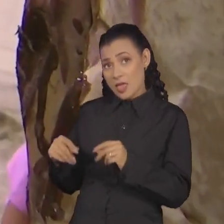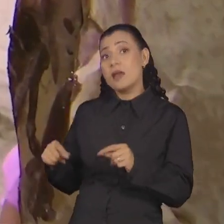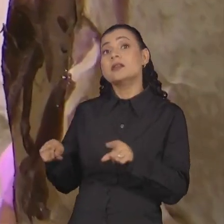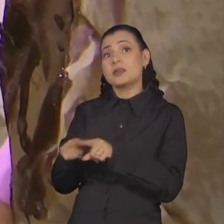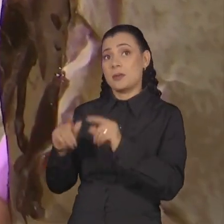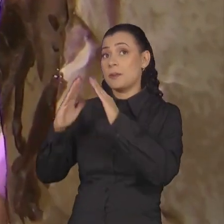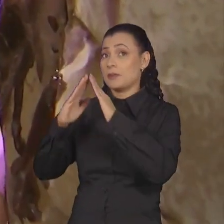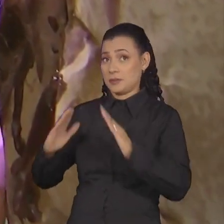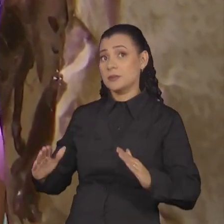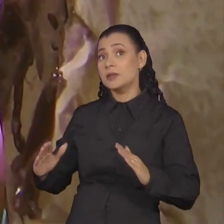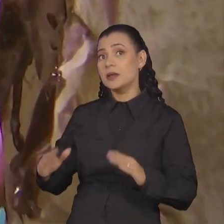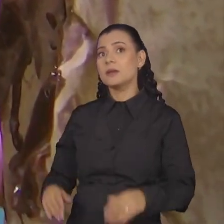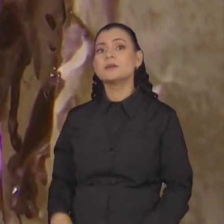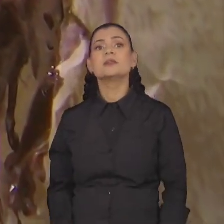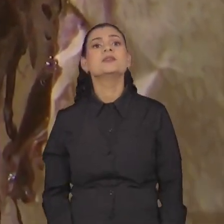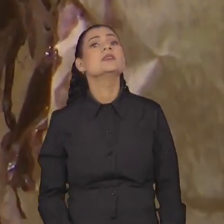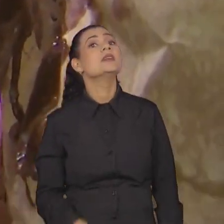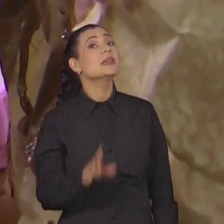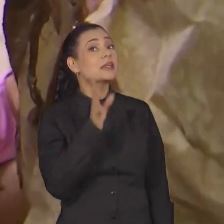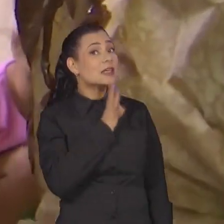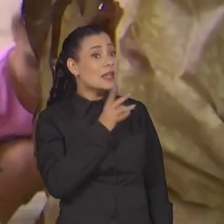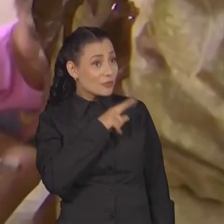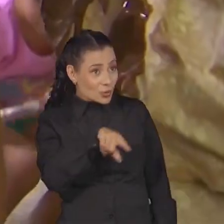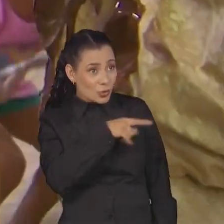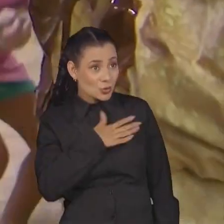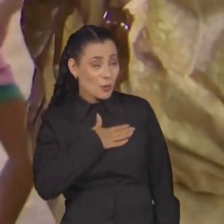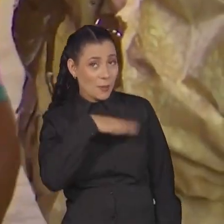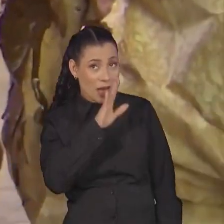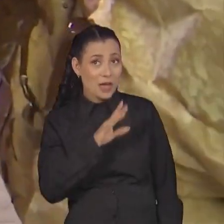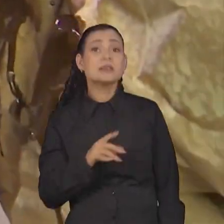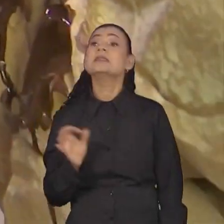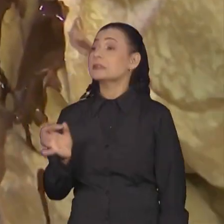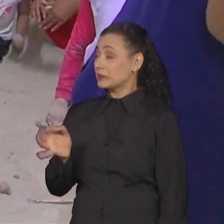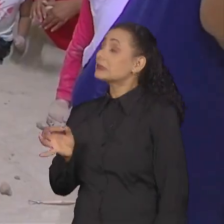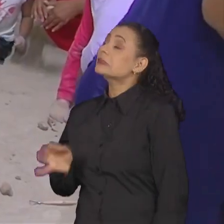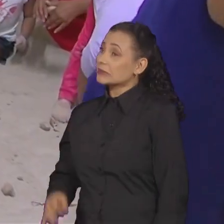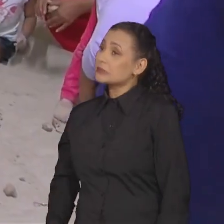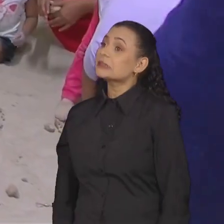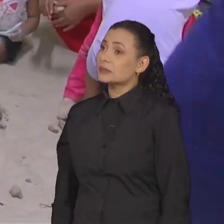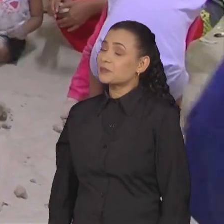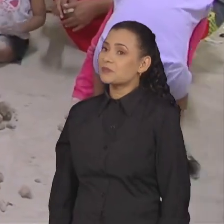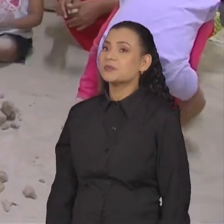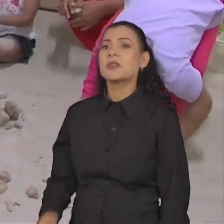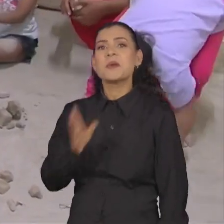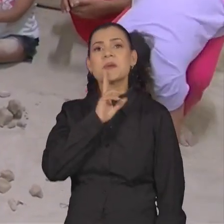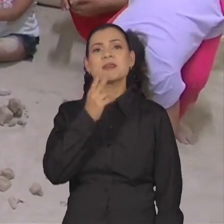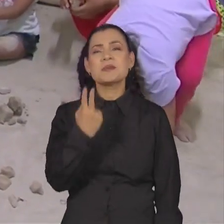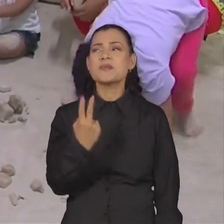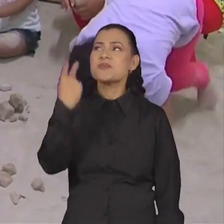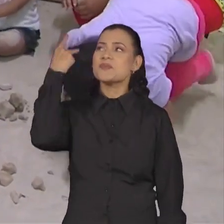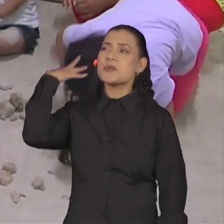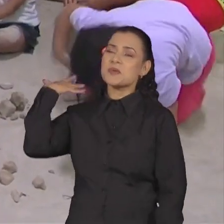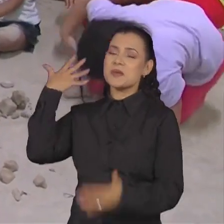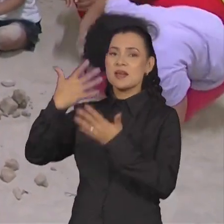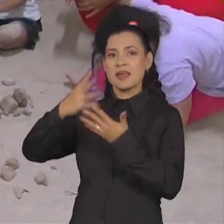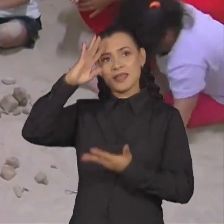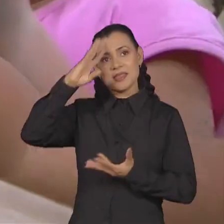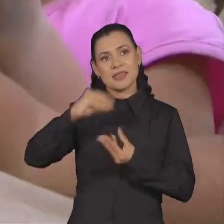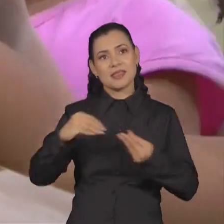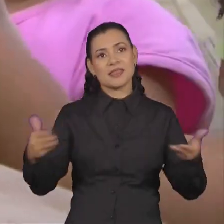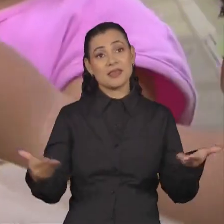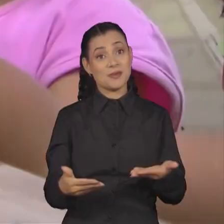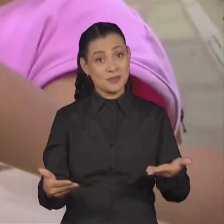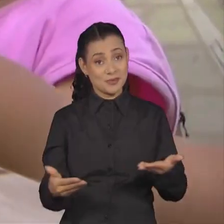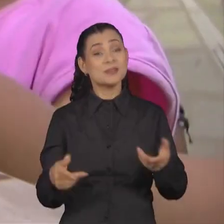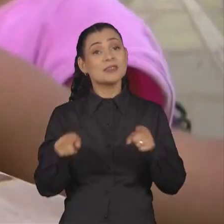pirâmide. Olha, a areia e as pirâmides? Sim. Conhecer o passado nos ajuda a entender o presente